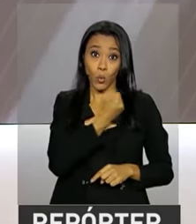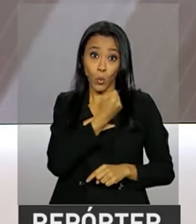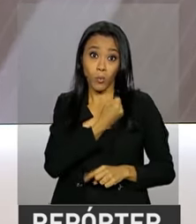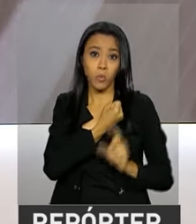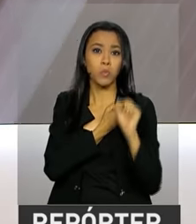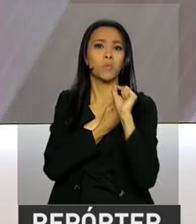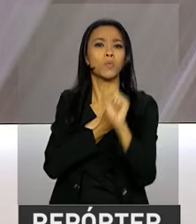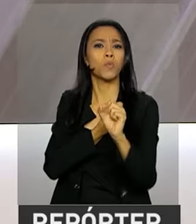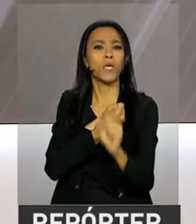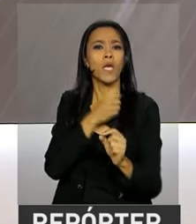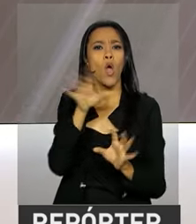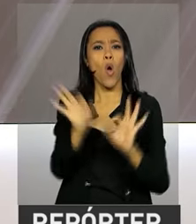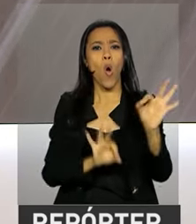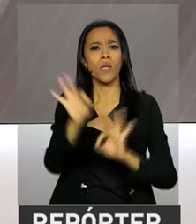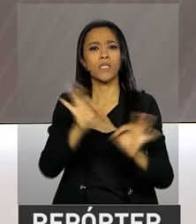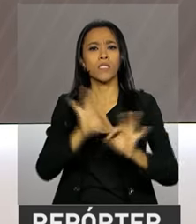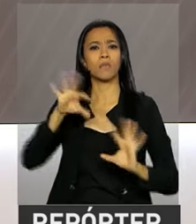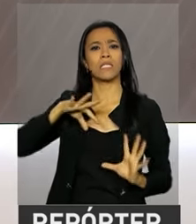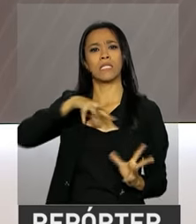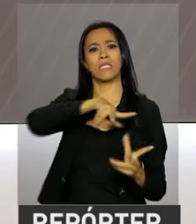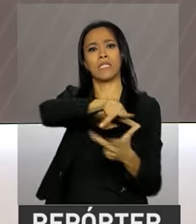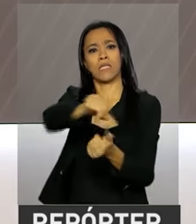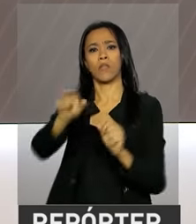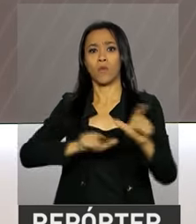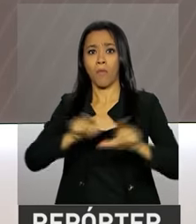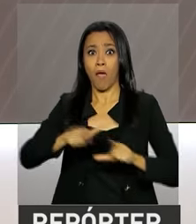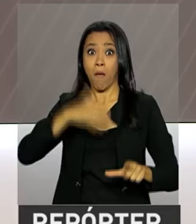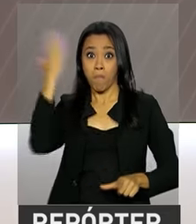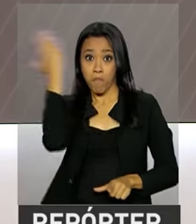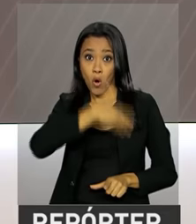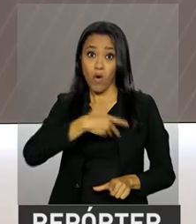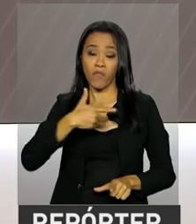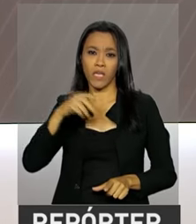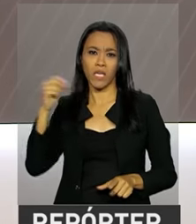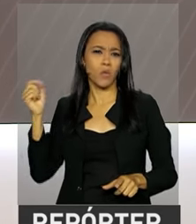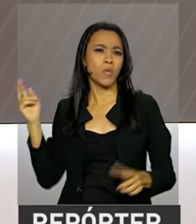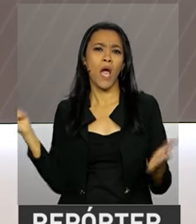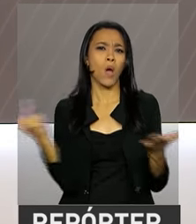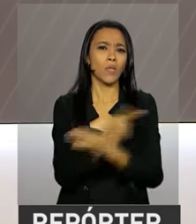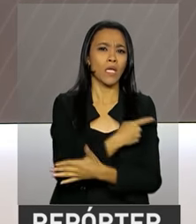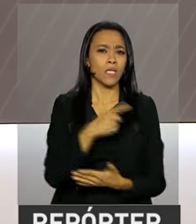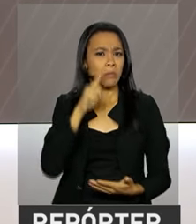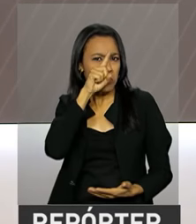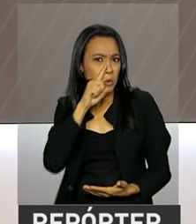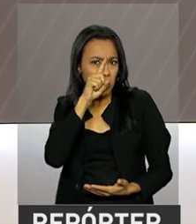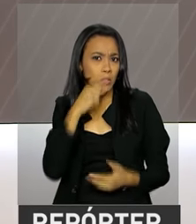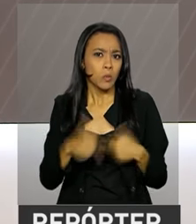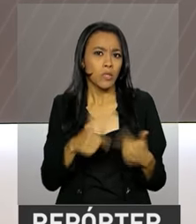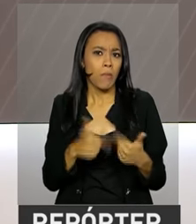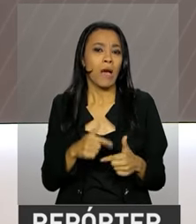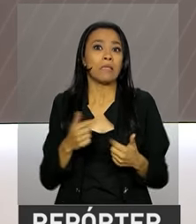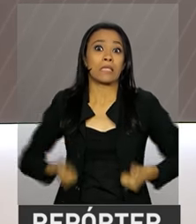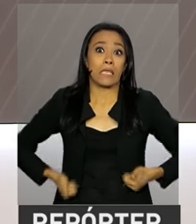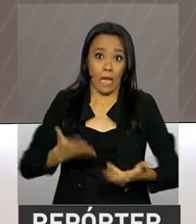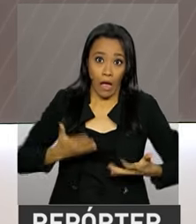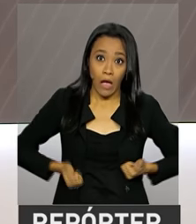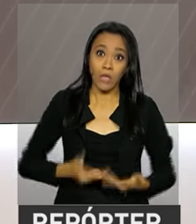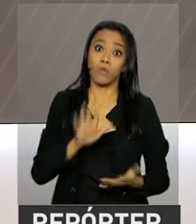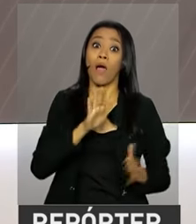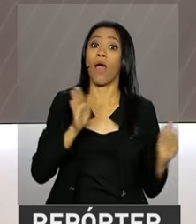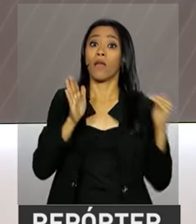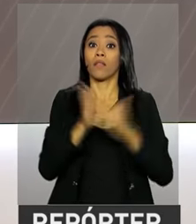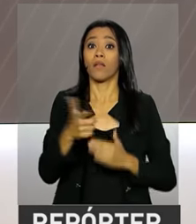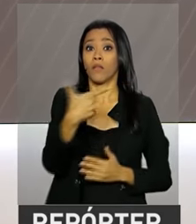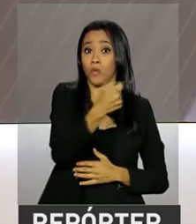da Organização Internacional do Trabalho revelam que os acidentes de trabalho podem gerar gastos de até 200 bilhões de reais